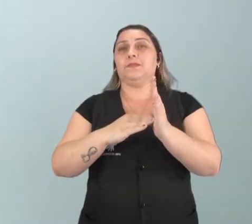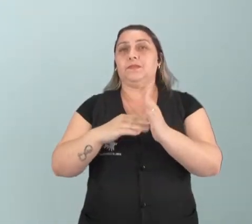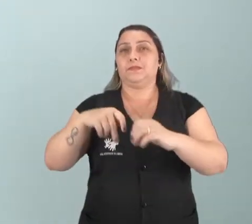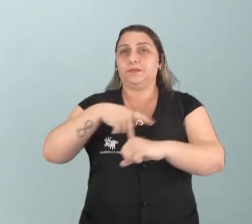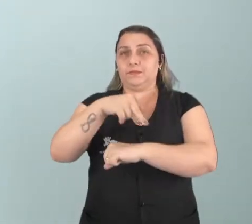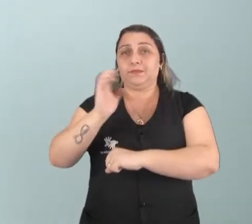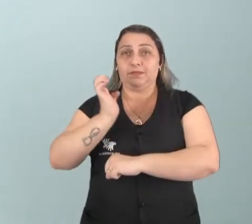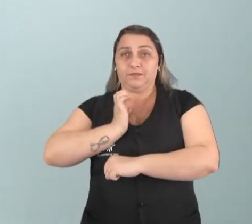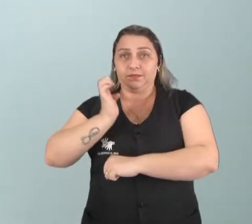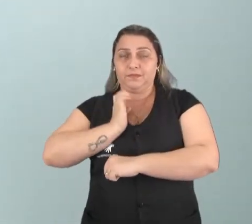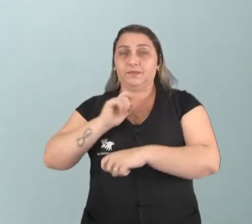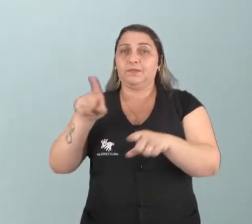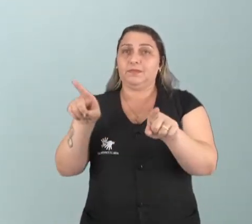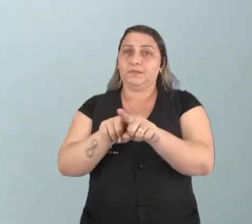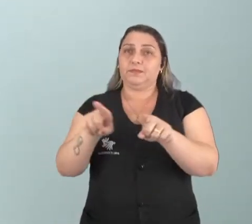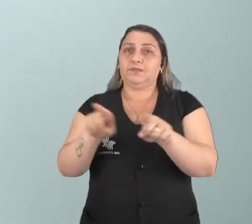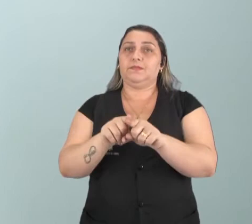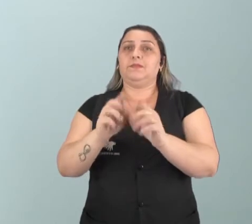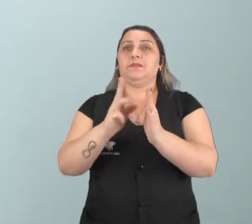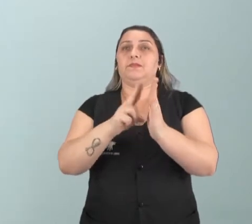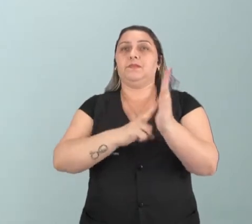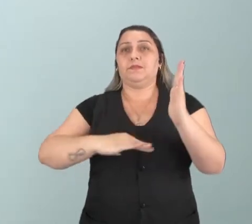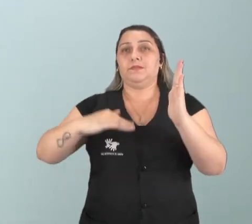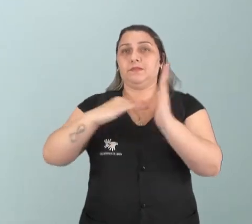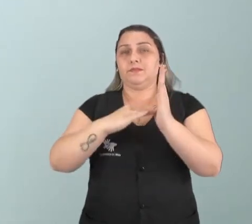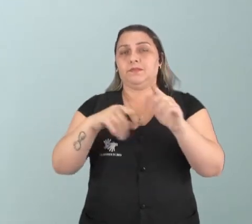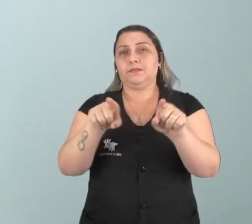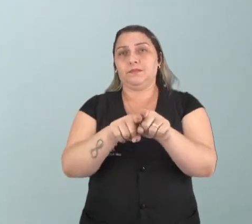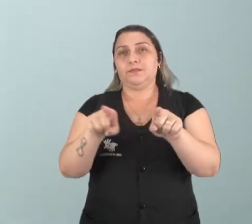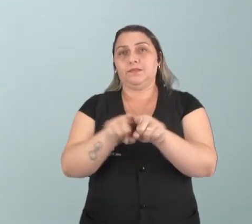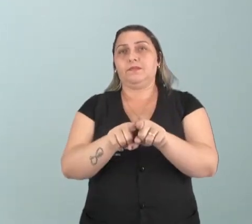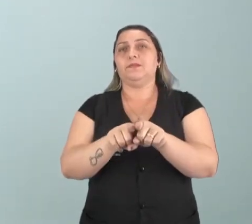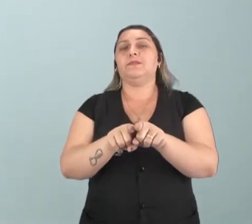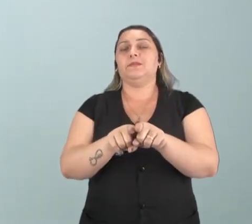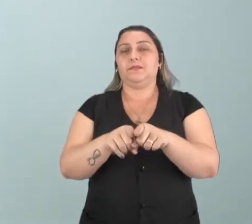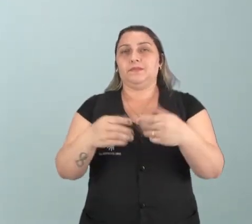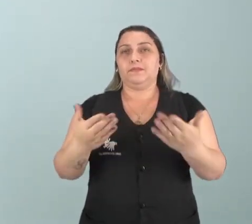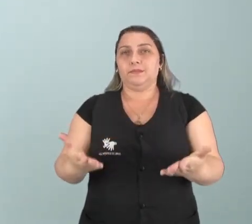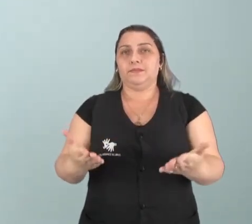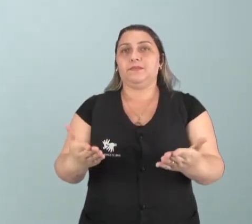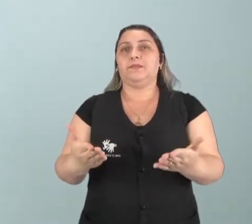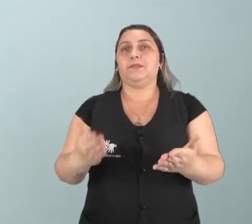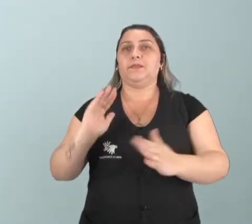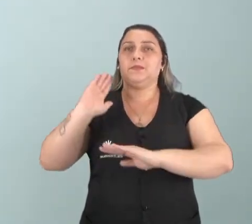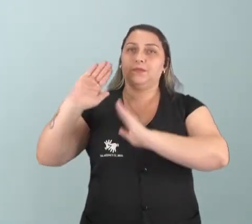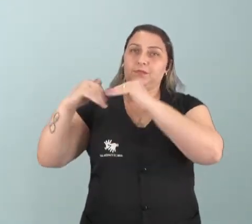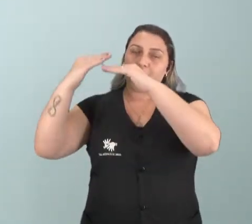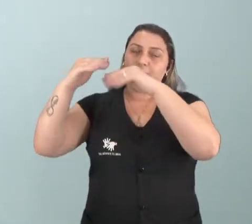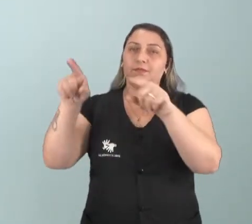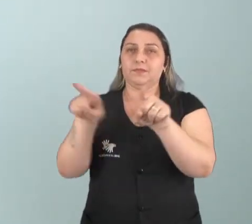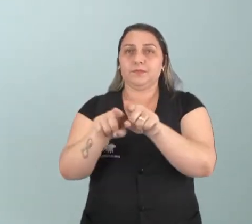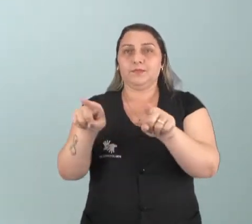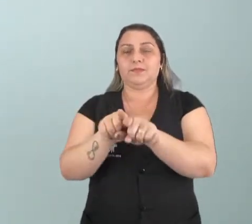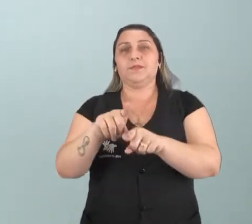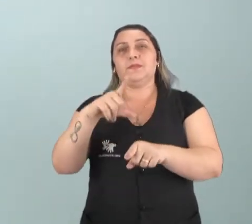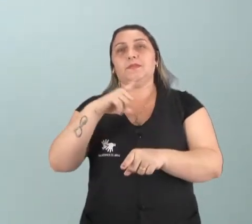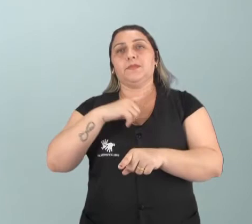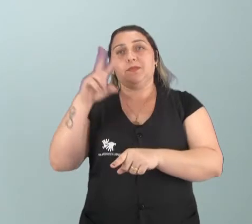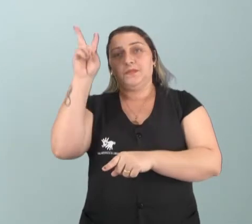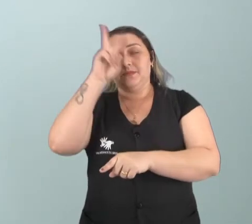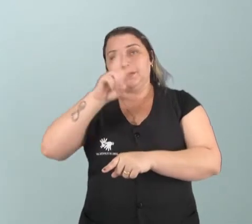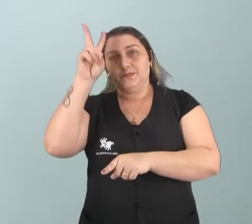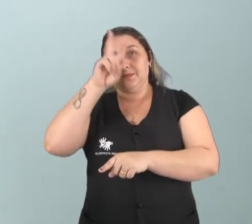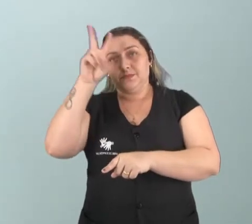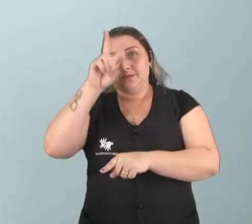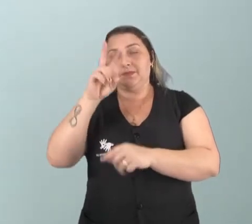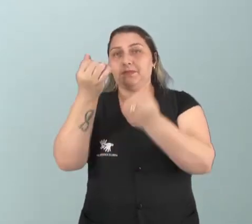país rico, nós entramos também no assunto da Nova Zelândia, que também está nessa categoria de desenvolvido e também tem seu histórico a